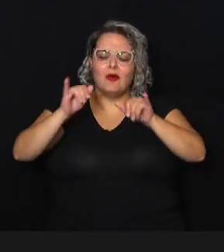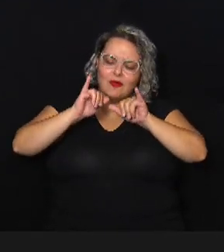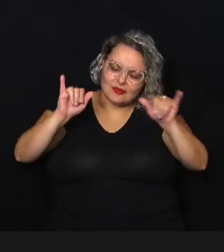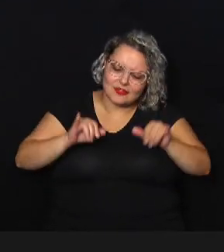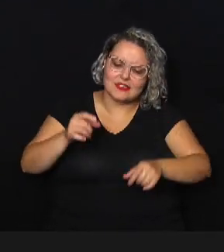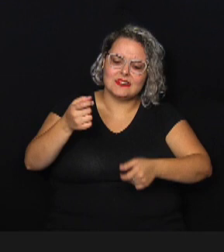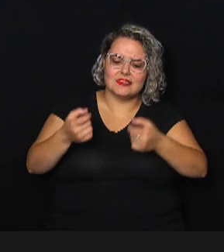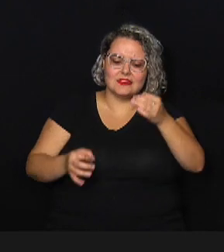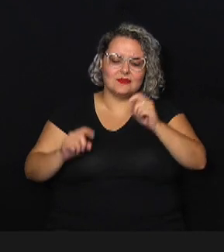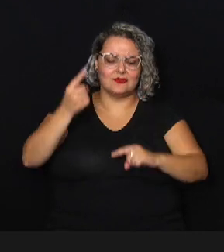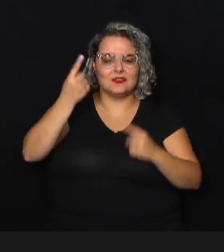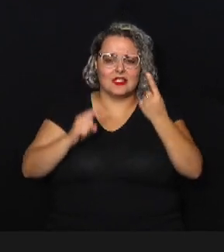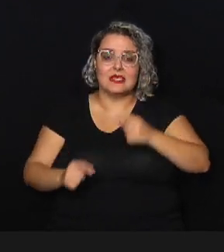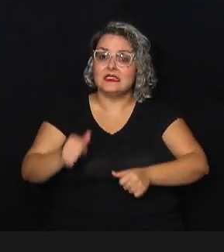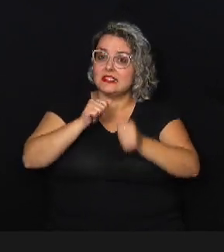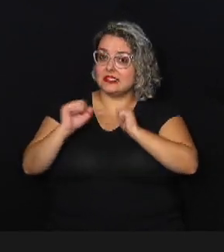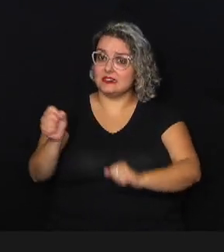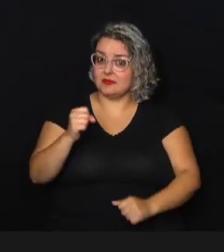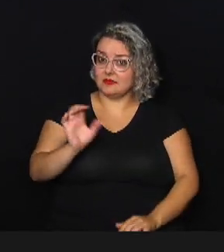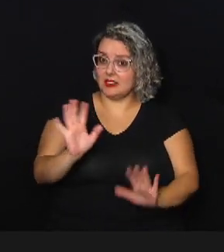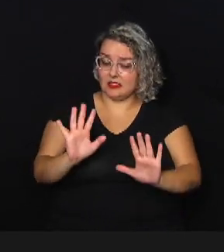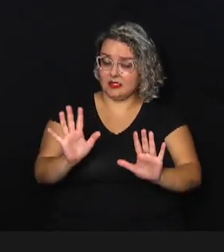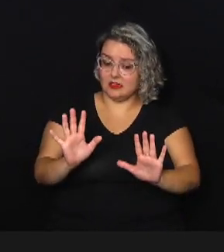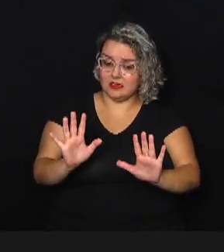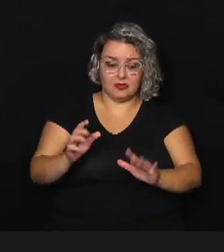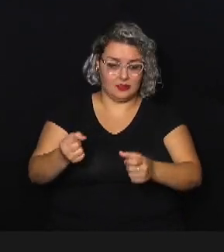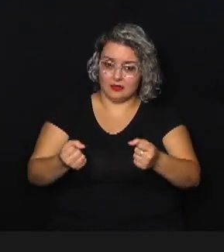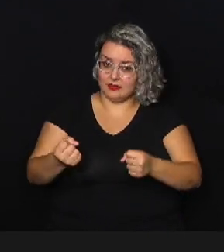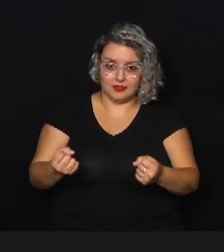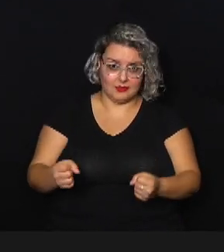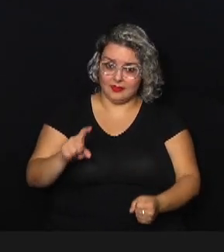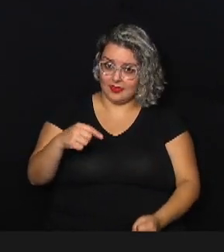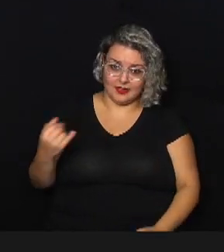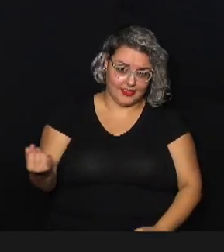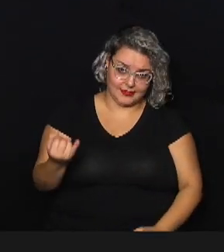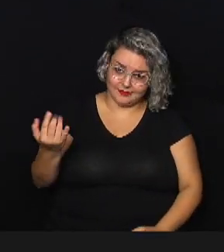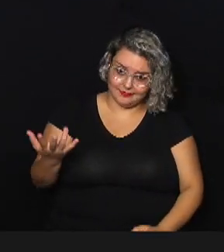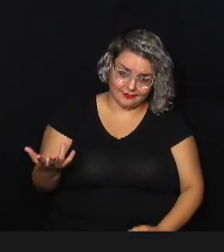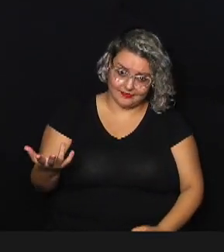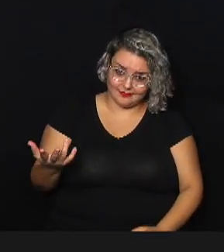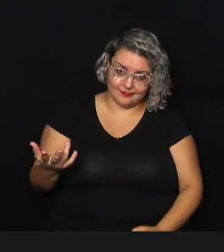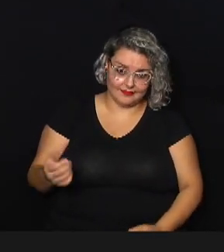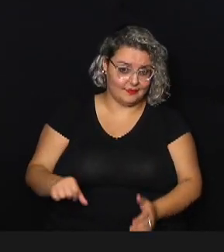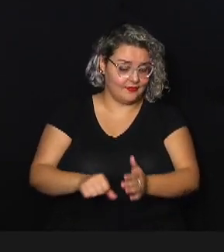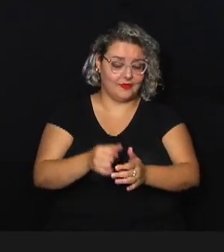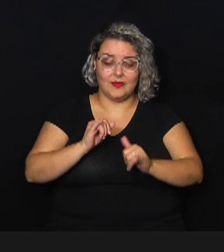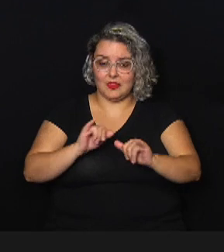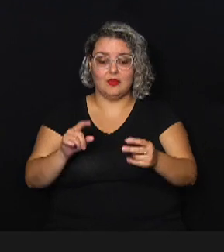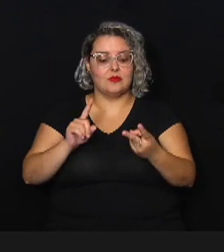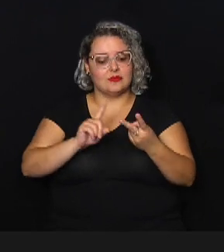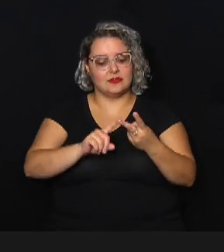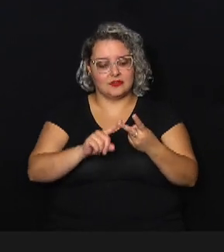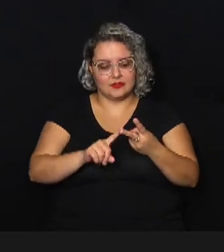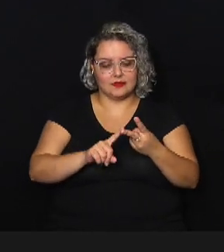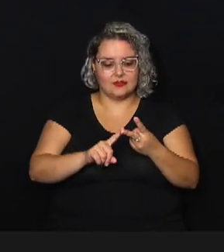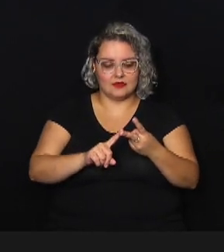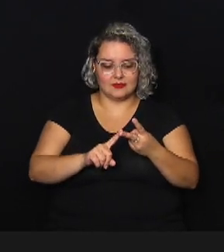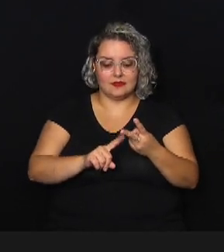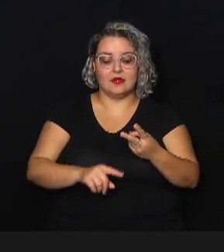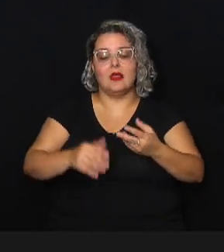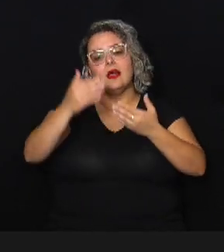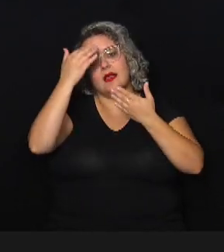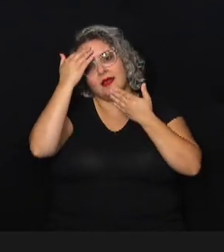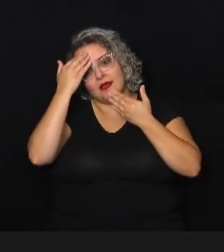beber, não dirija. Tá? Isso é fundamental. É o meu primeiro recado. O segundo recado é